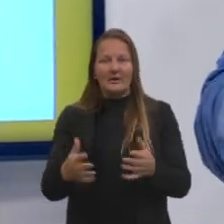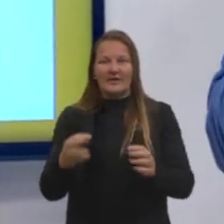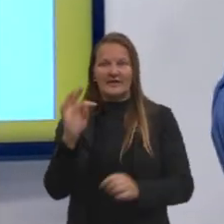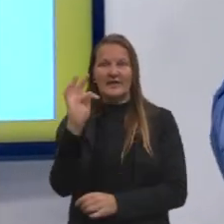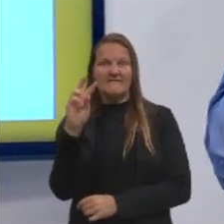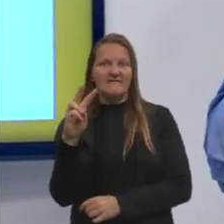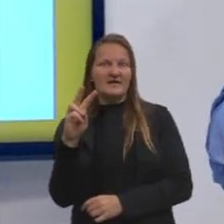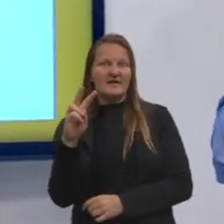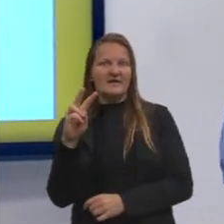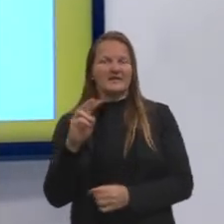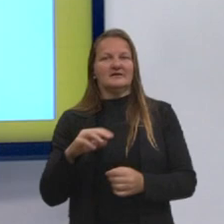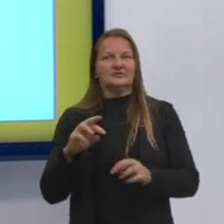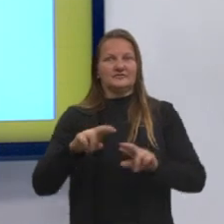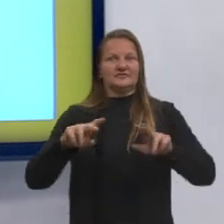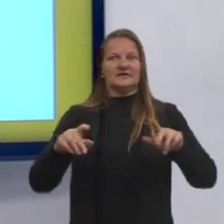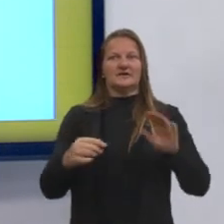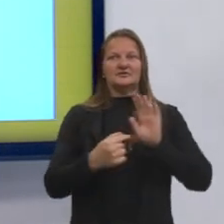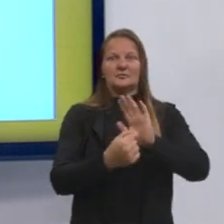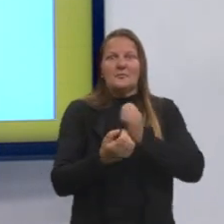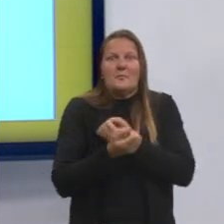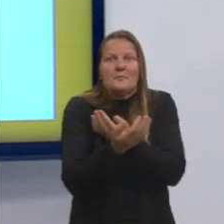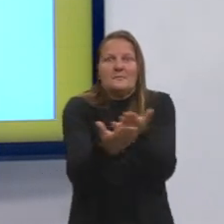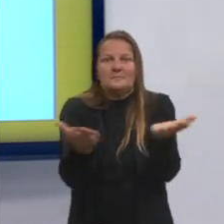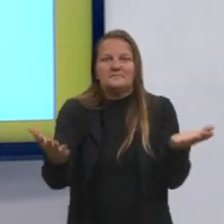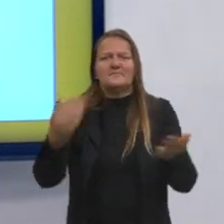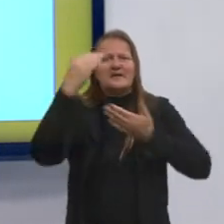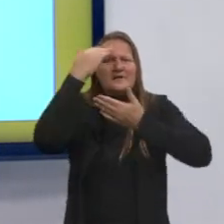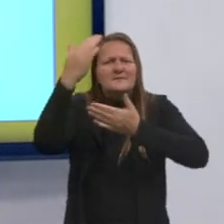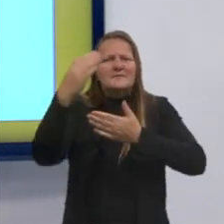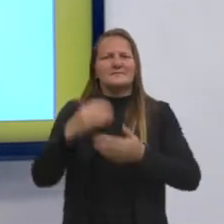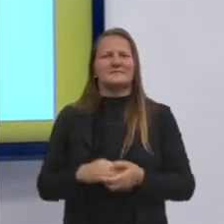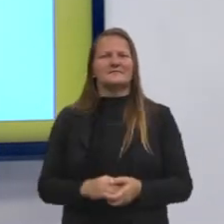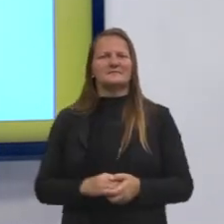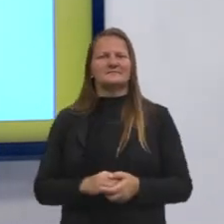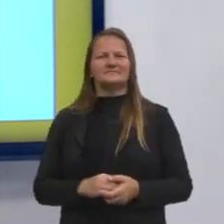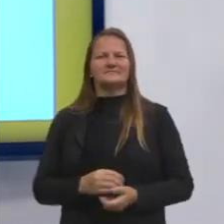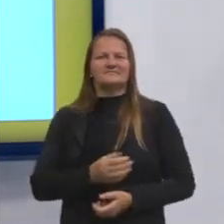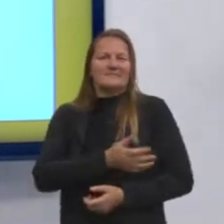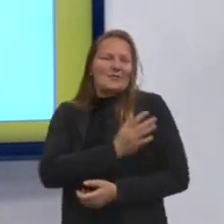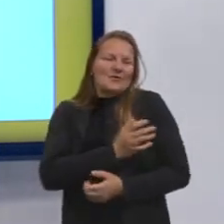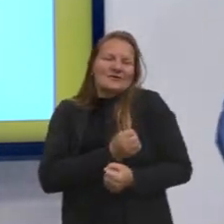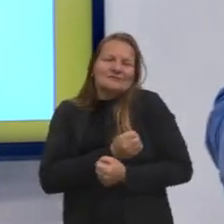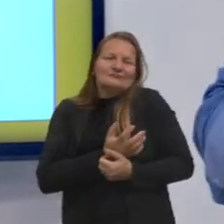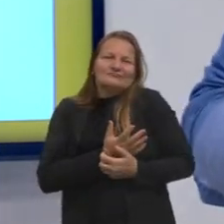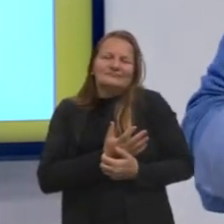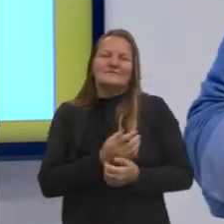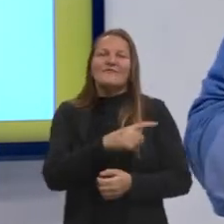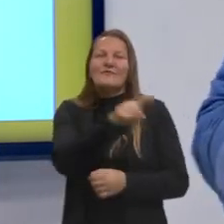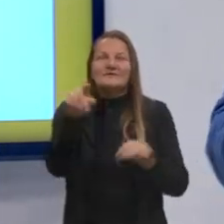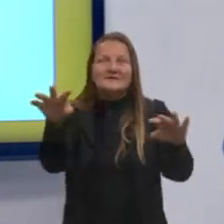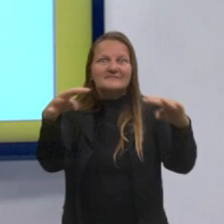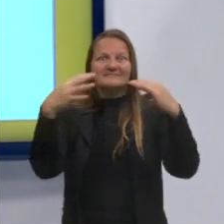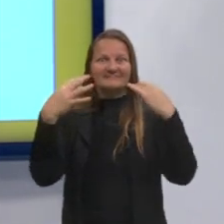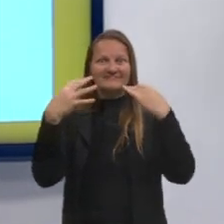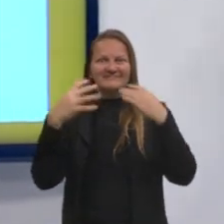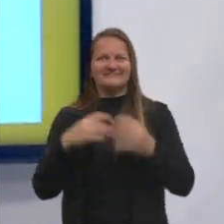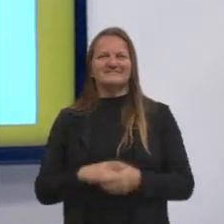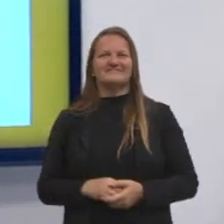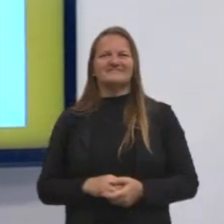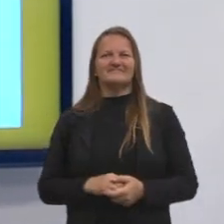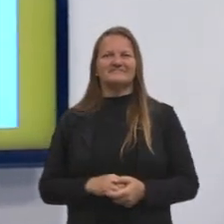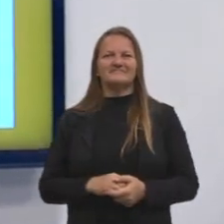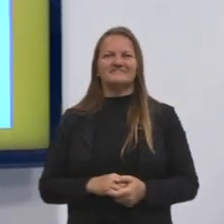então transmitindo essas aulas para vocês então agradecimento É imenso e também é vocês que assistiram né até aí